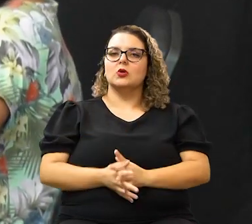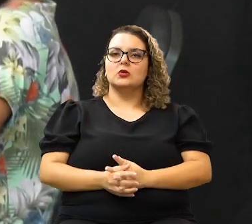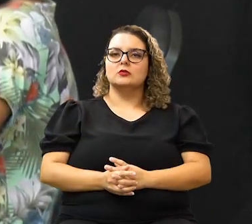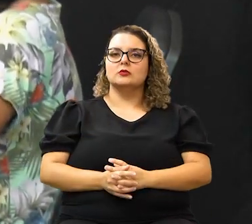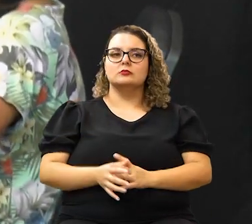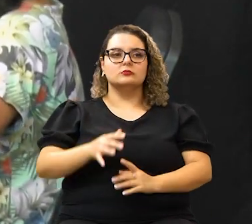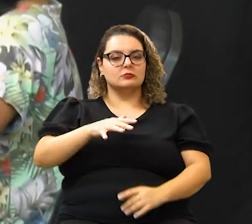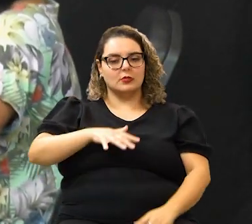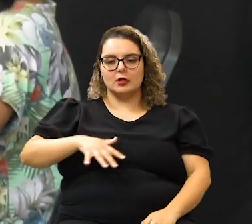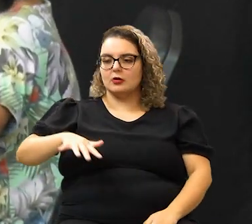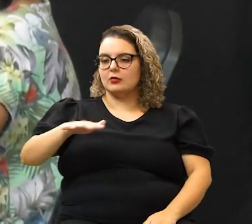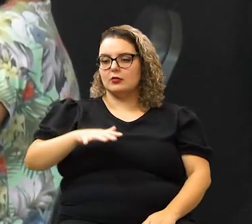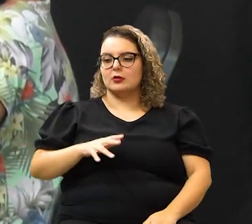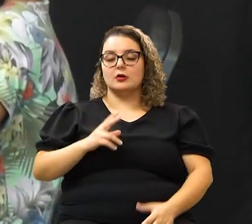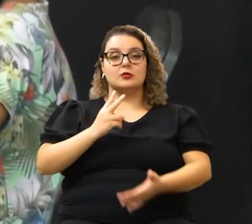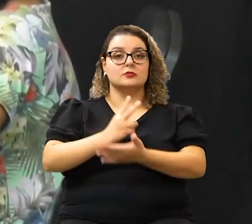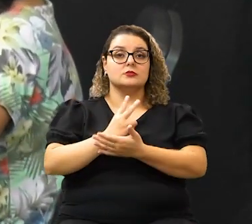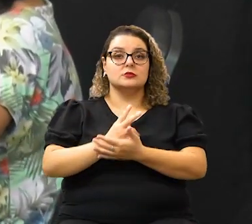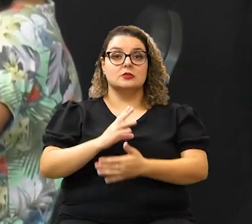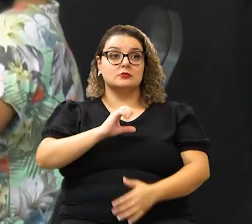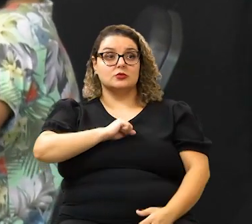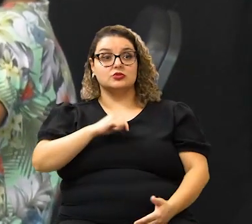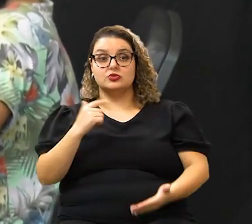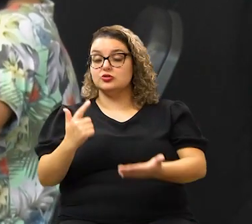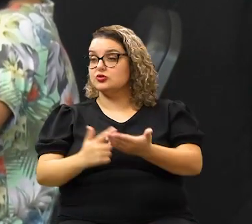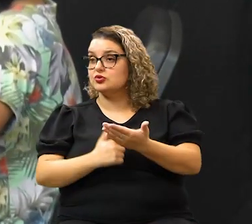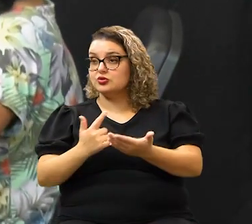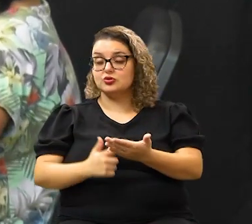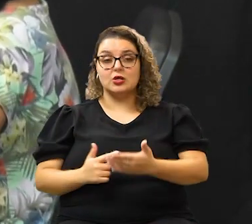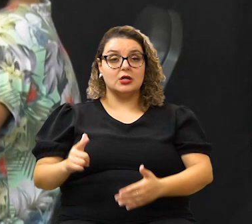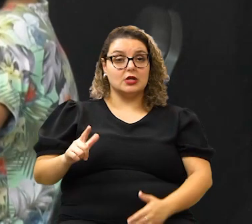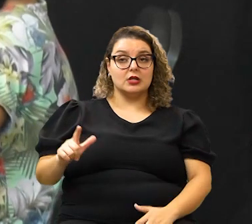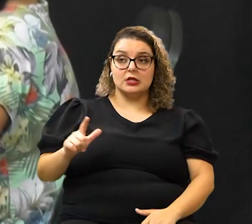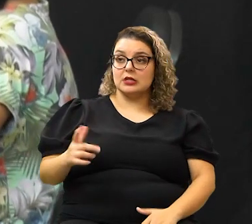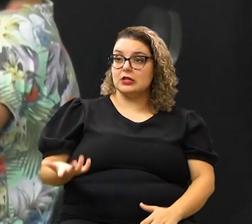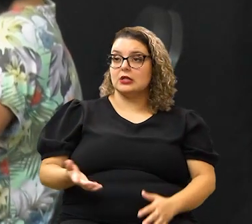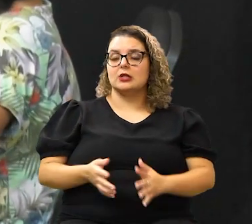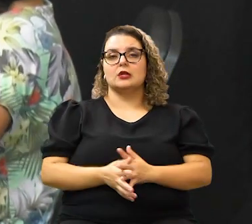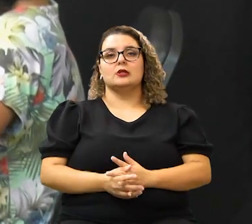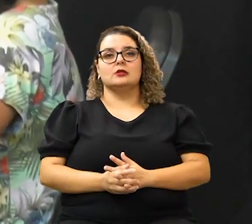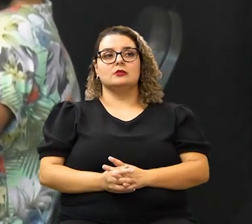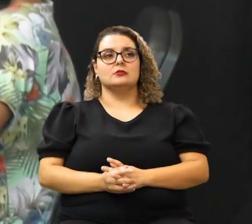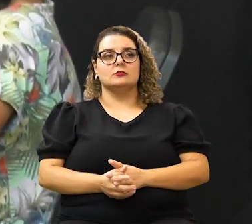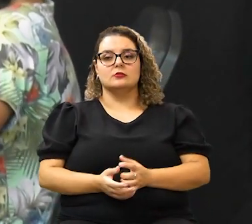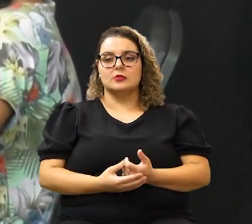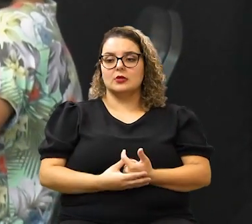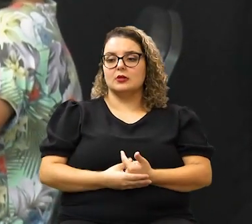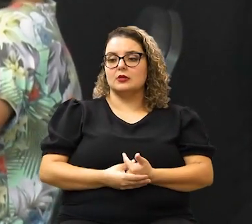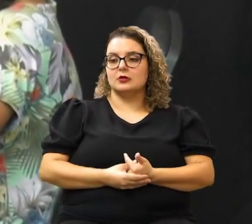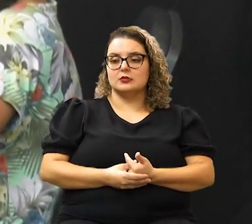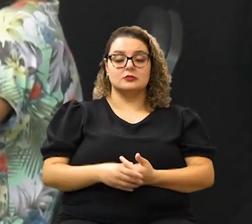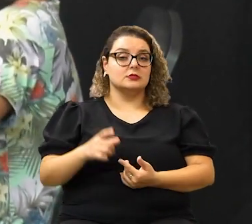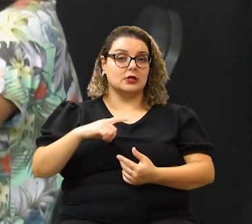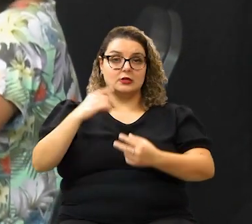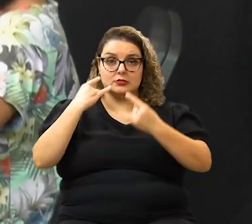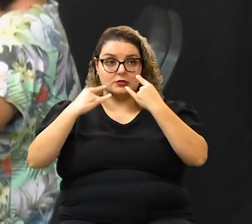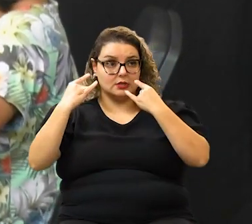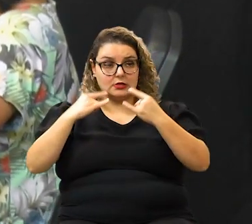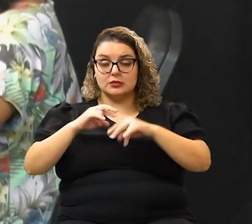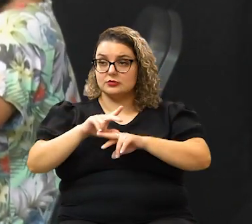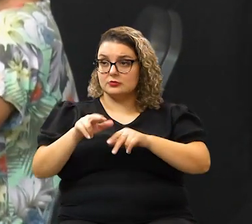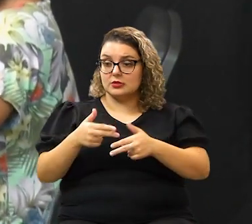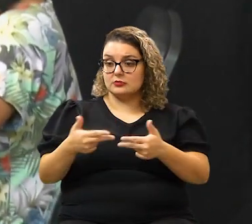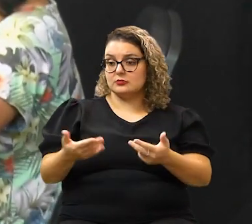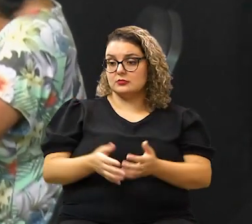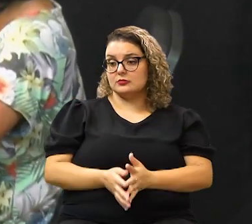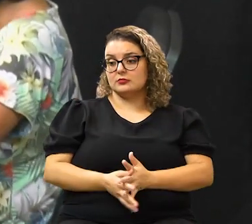gostei muito de literatura, né? Sempre gosto muito de literatura, tenho interesse, né, de várias coisas. Mas lá eu